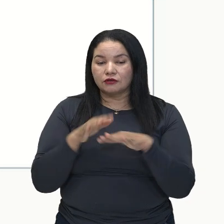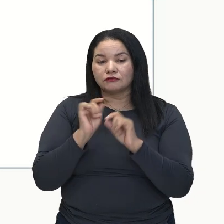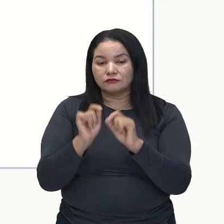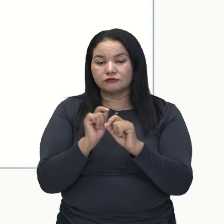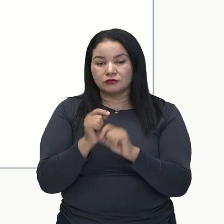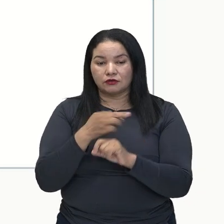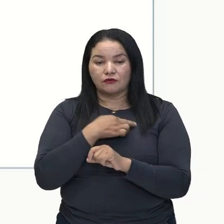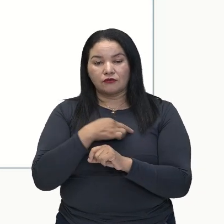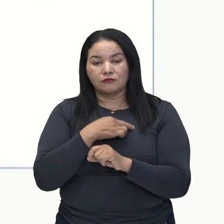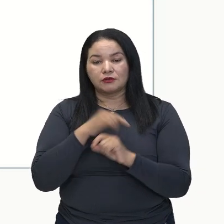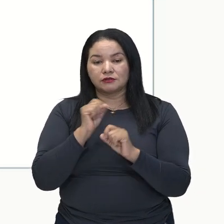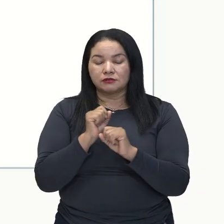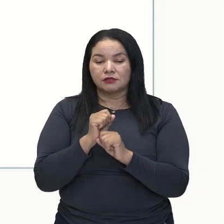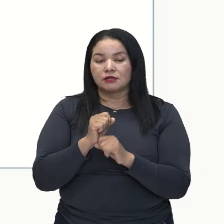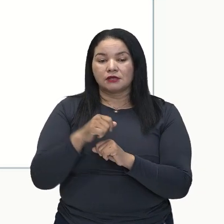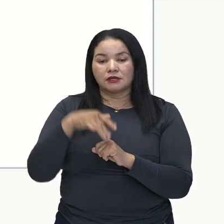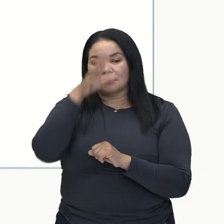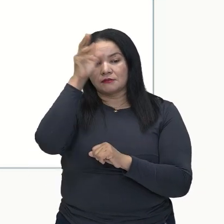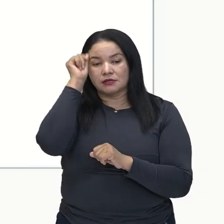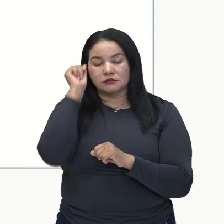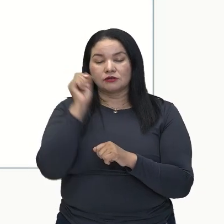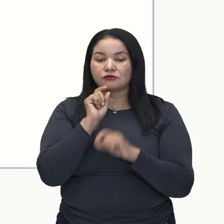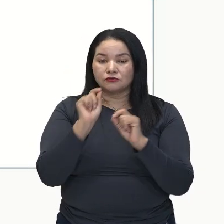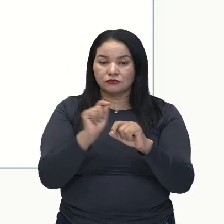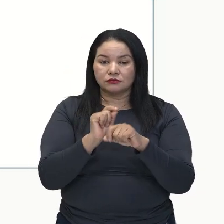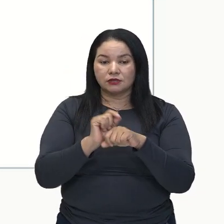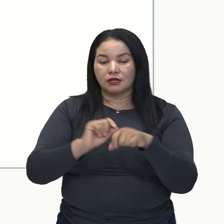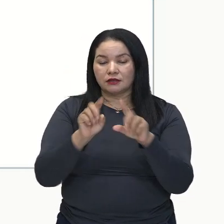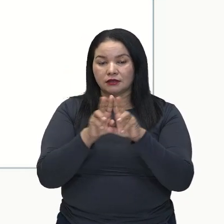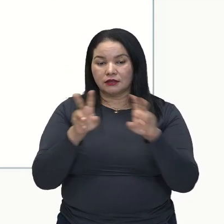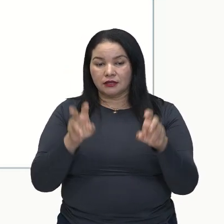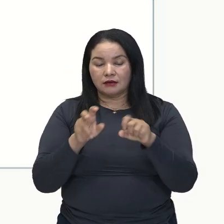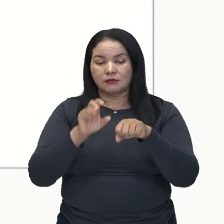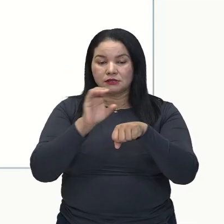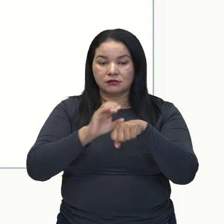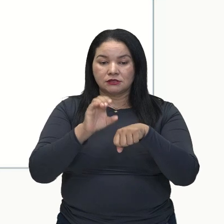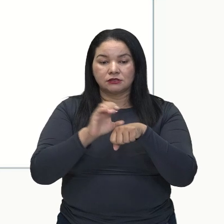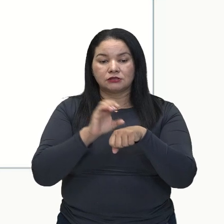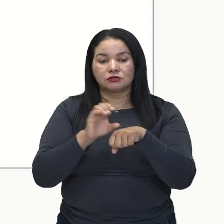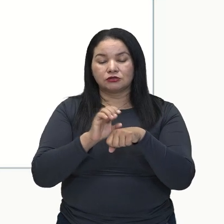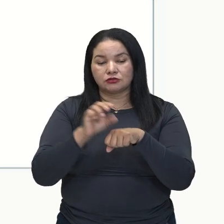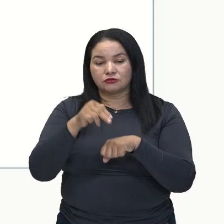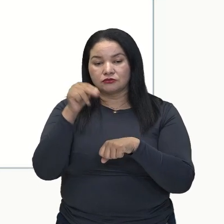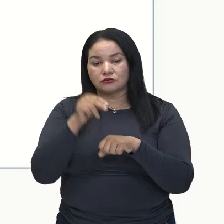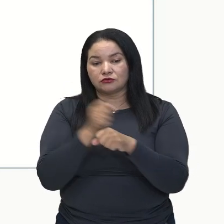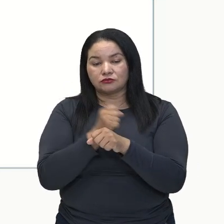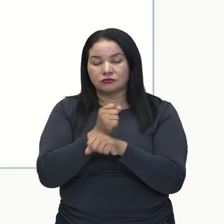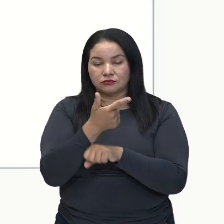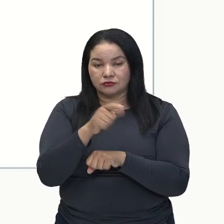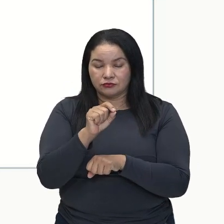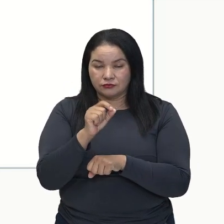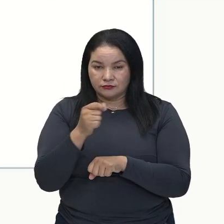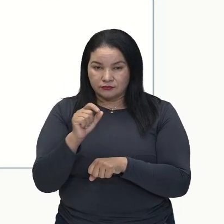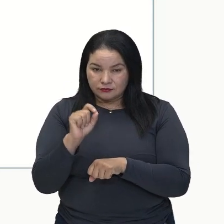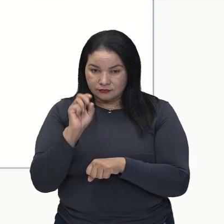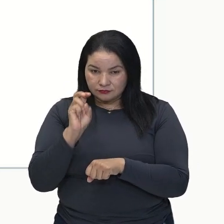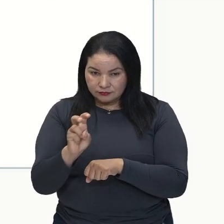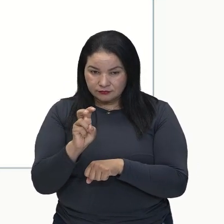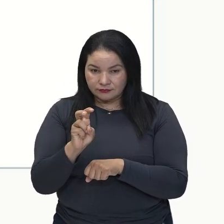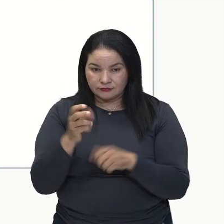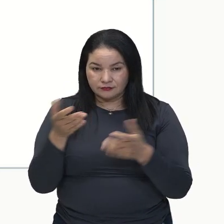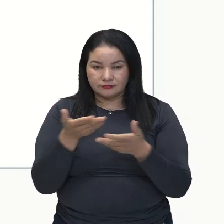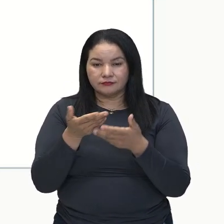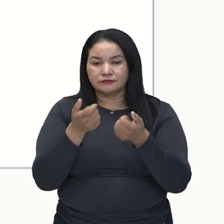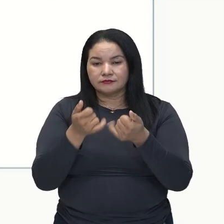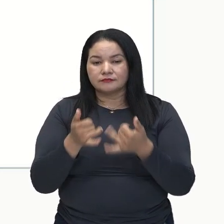na Amazônia, Cinzas do Norte, de 2005. E aqui, sim, eu já vou situar o meu Cinzas do Norte,